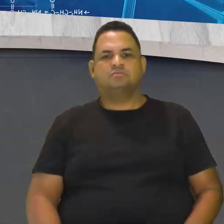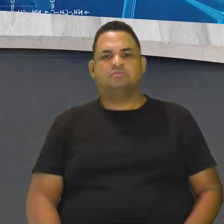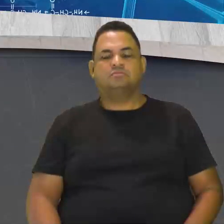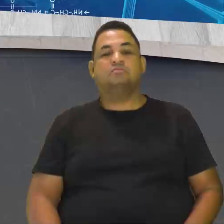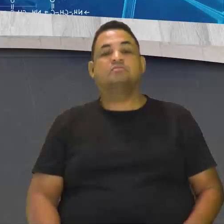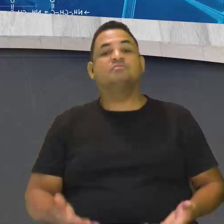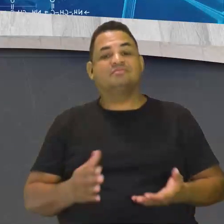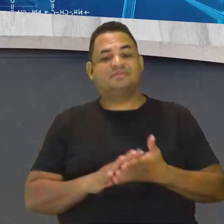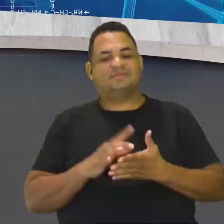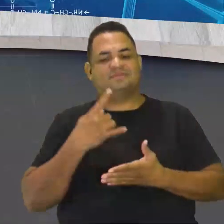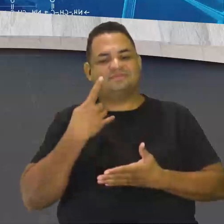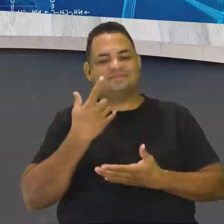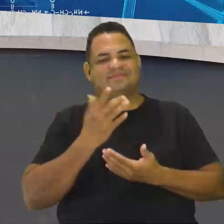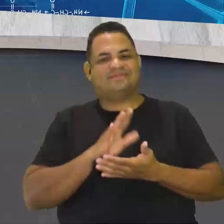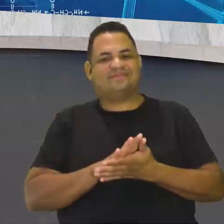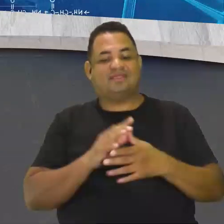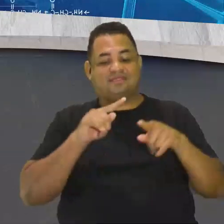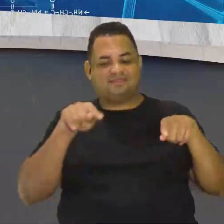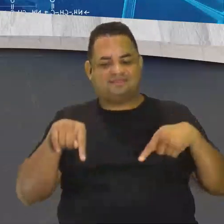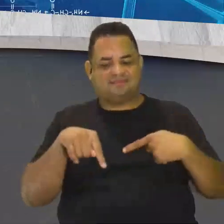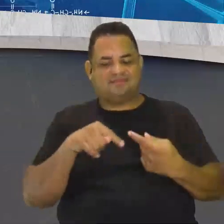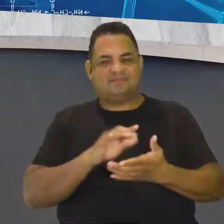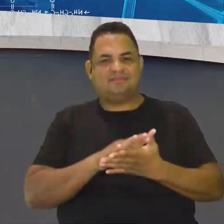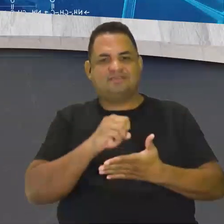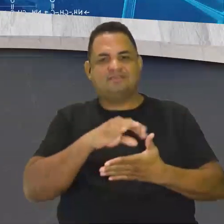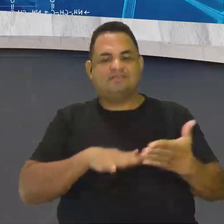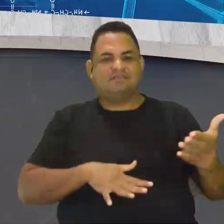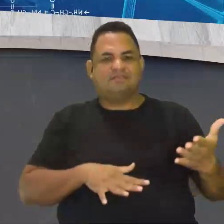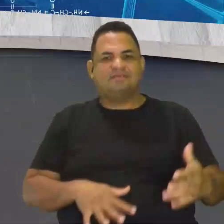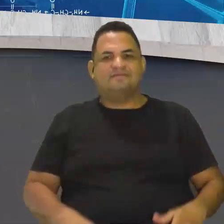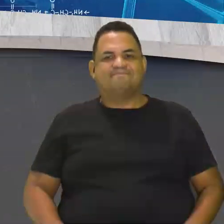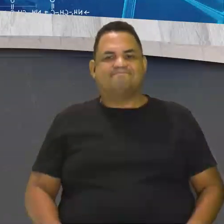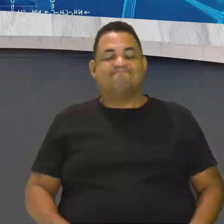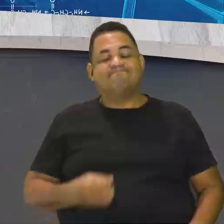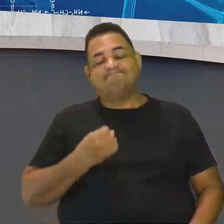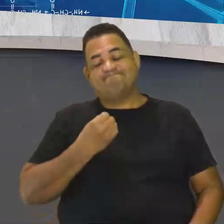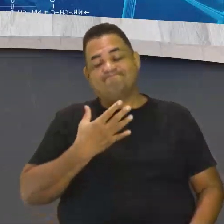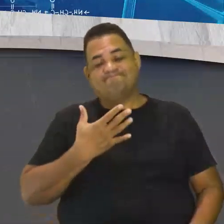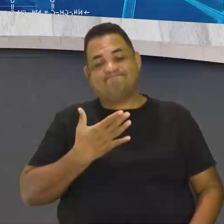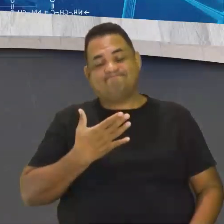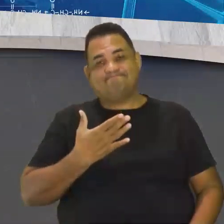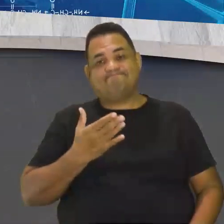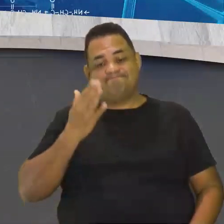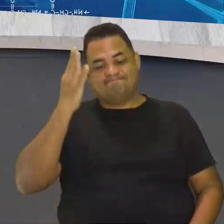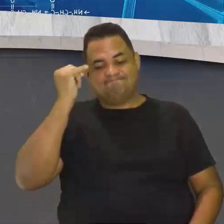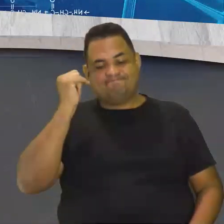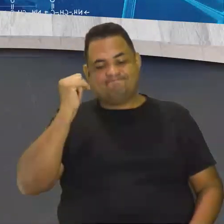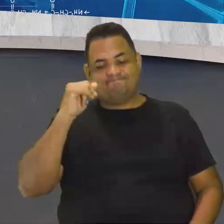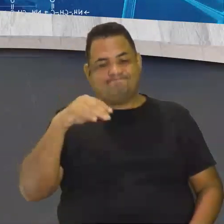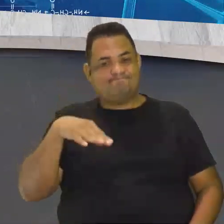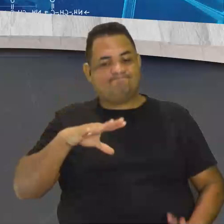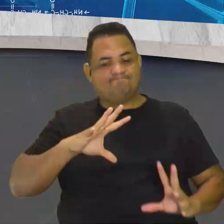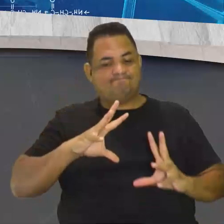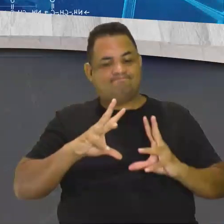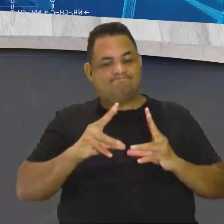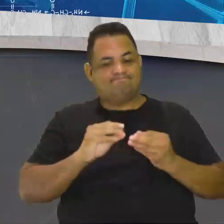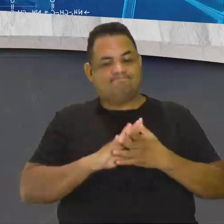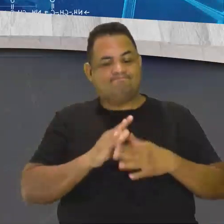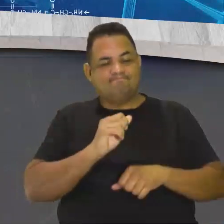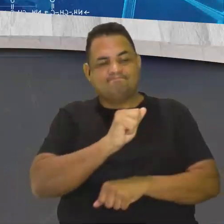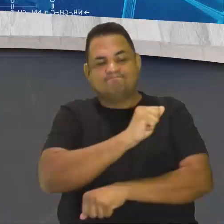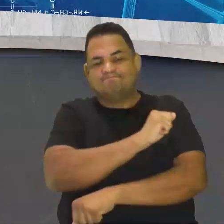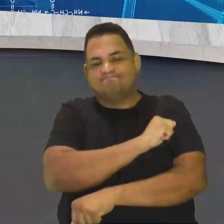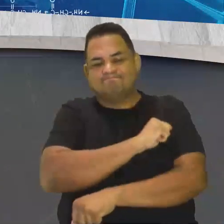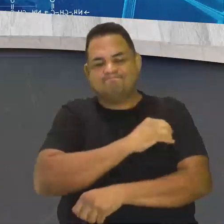E aí, galerinha, o que vocês acharam da atividade? Bom, eu sei que nem todo mundo amou,